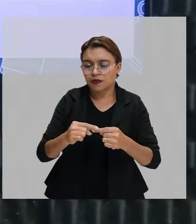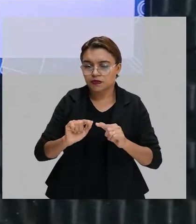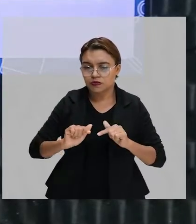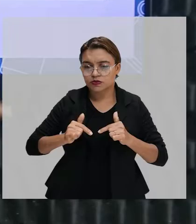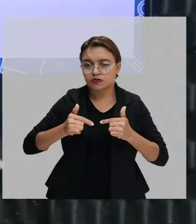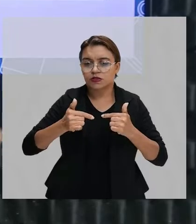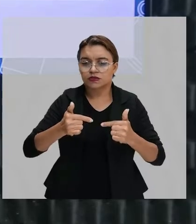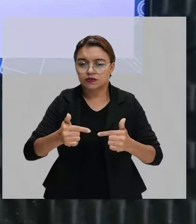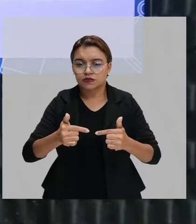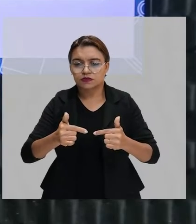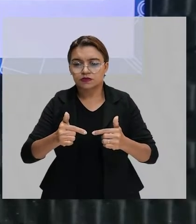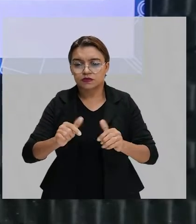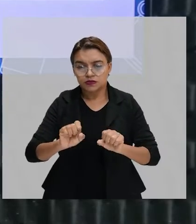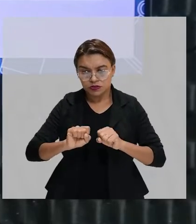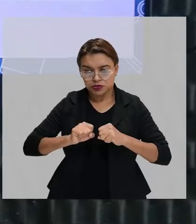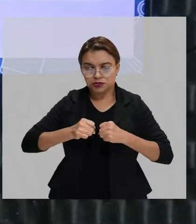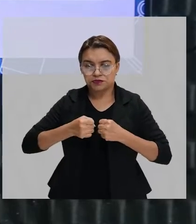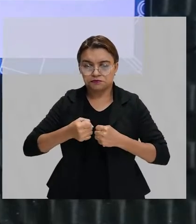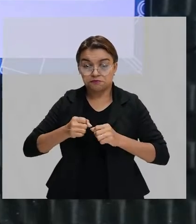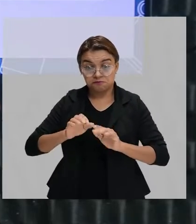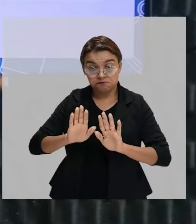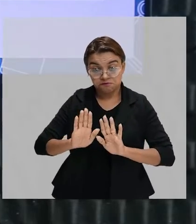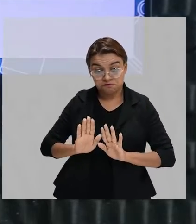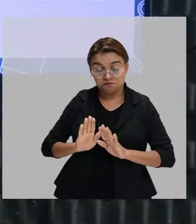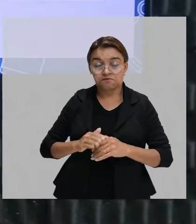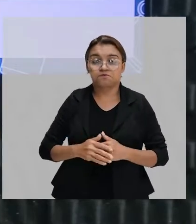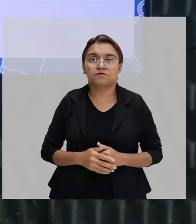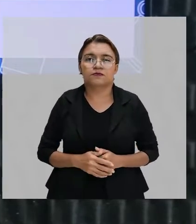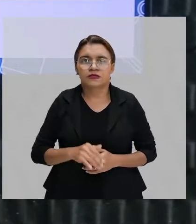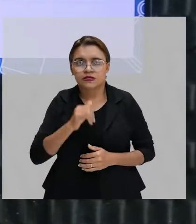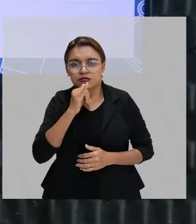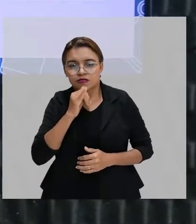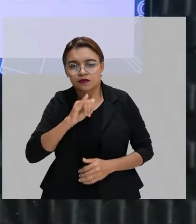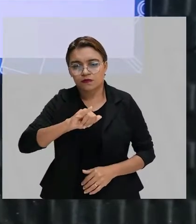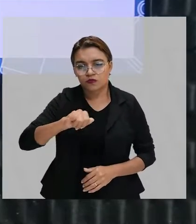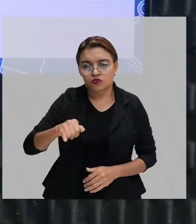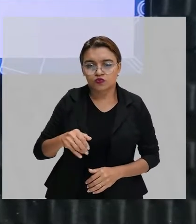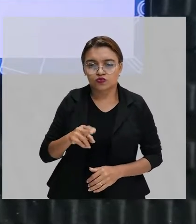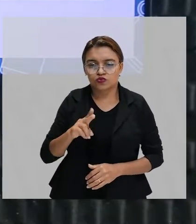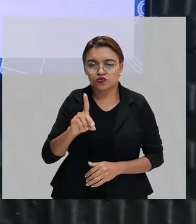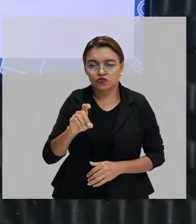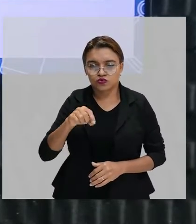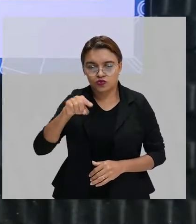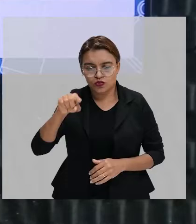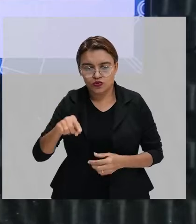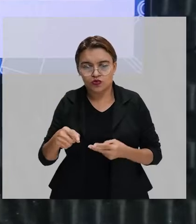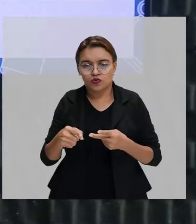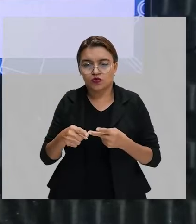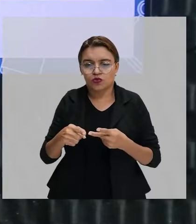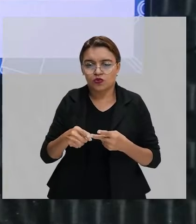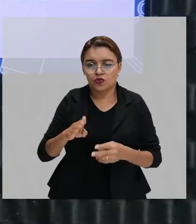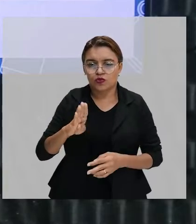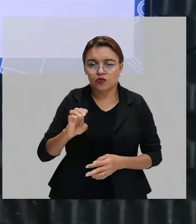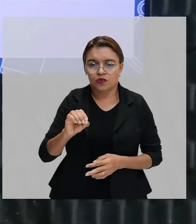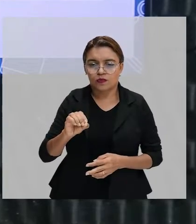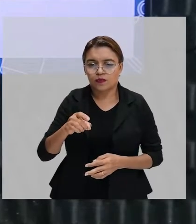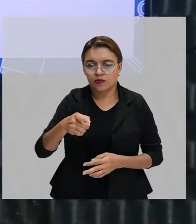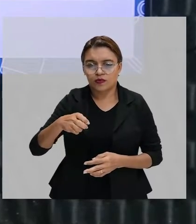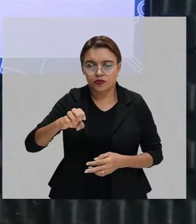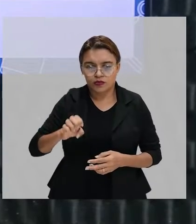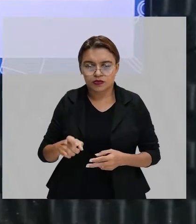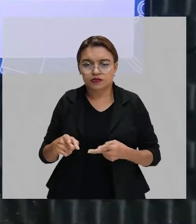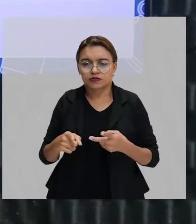ações de ataque e defesa aí como exemplo nós temos um judô o boxe esgrima